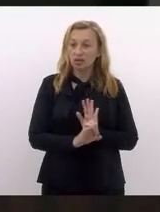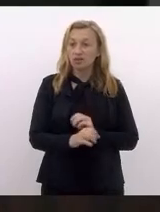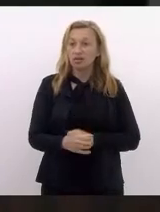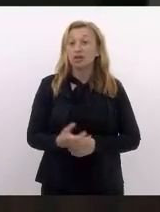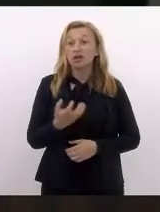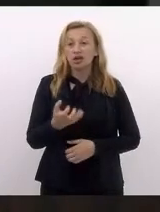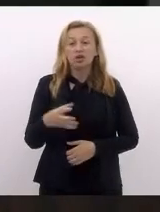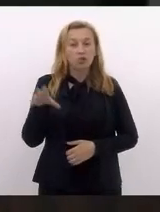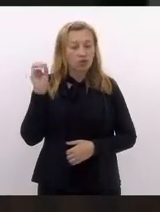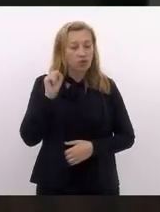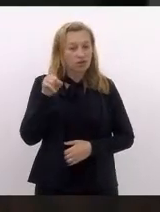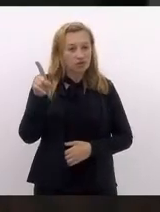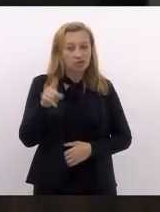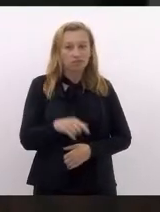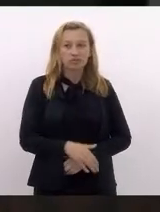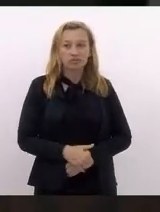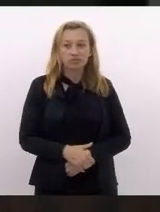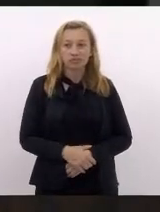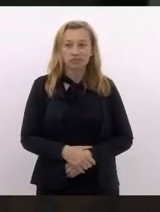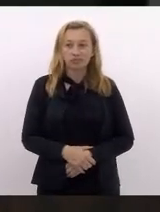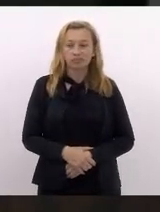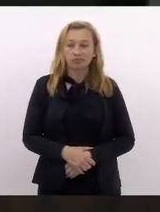queria ouvi-la